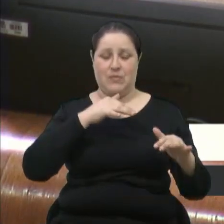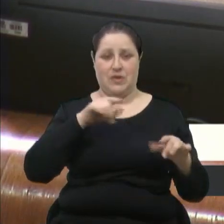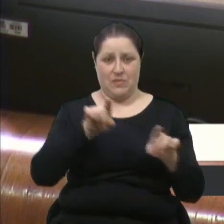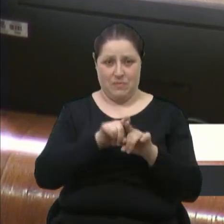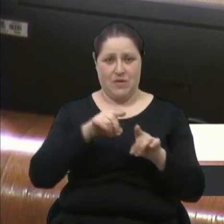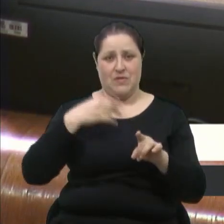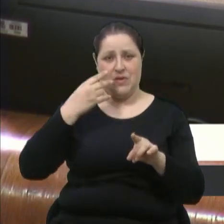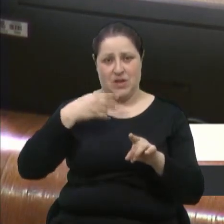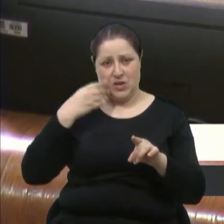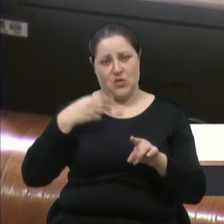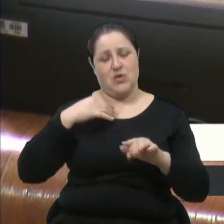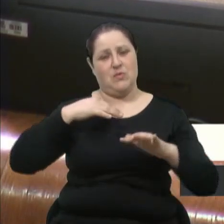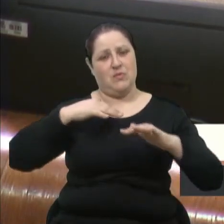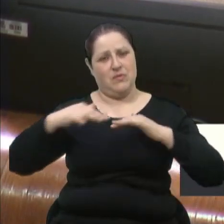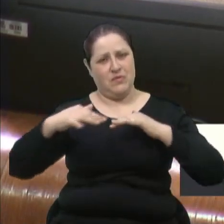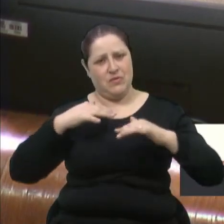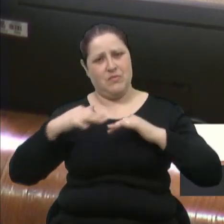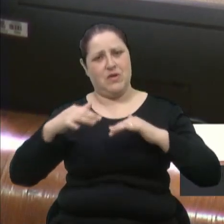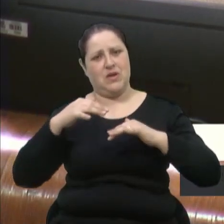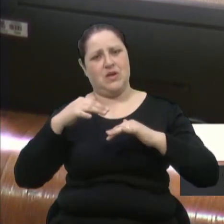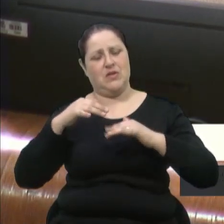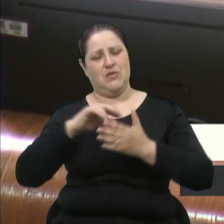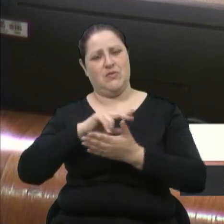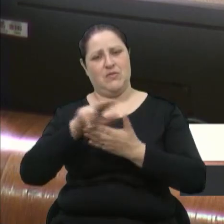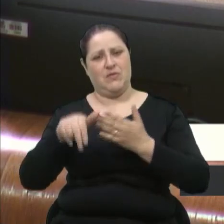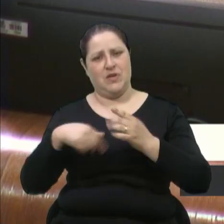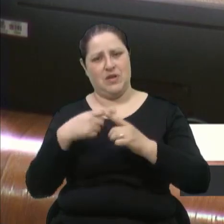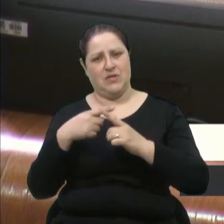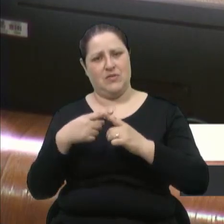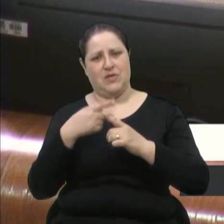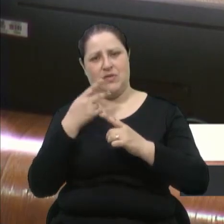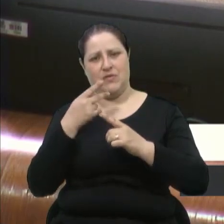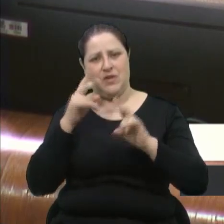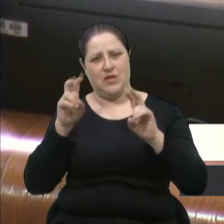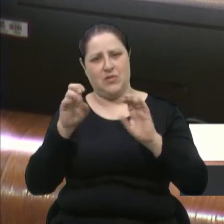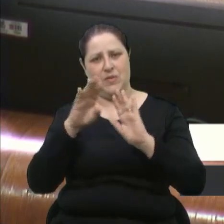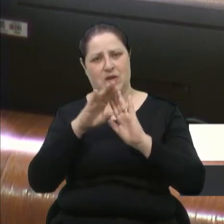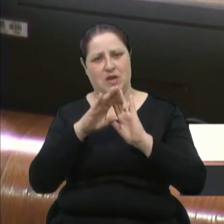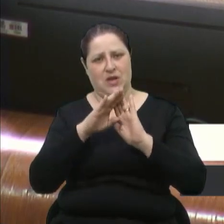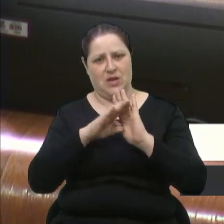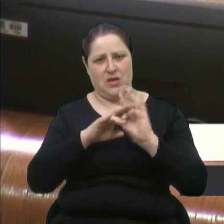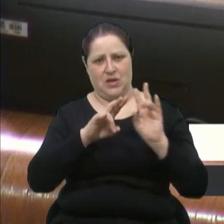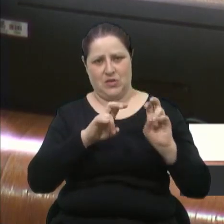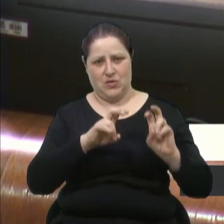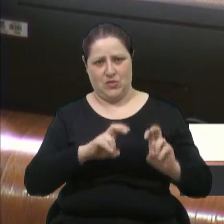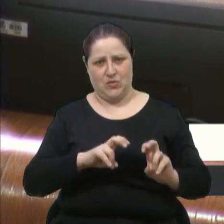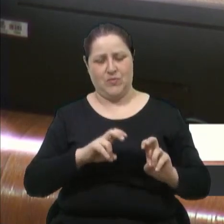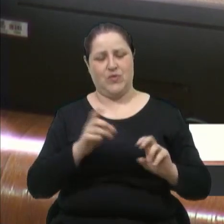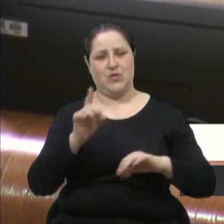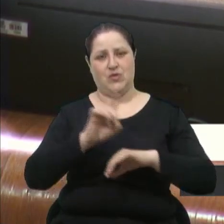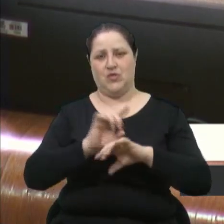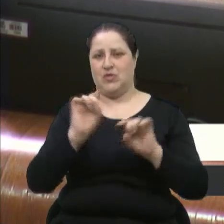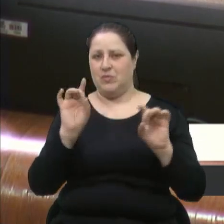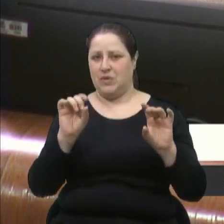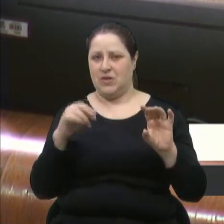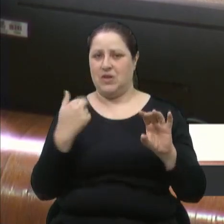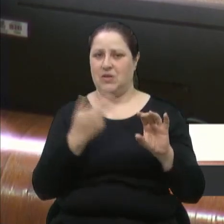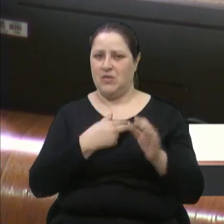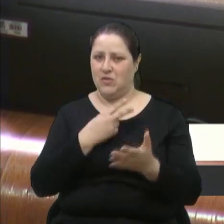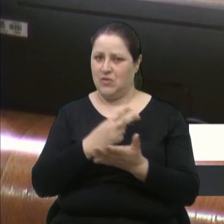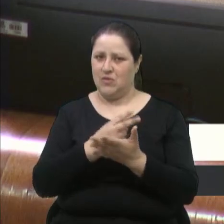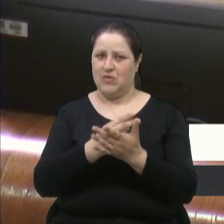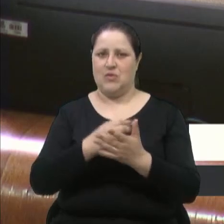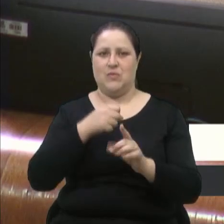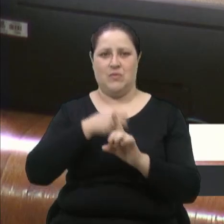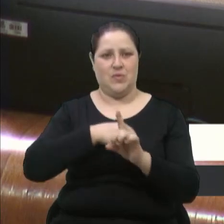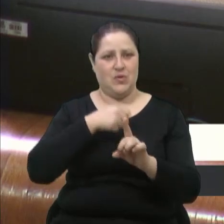trouxeram este assunto à pauta, né? É sem dúvida um dia para se comemorar, e a gente continua na luta para que os 118